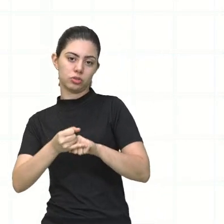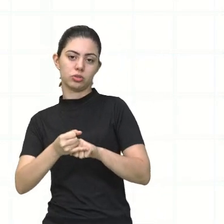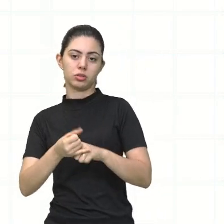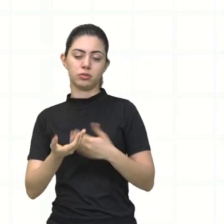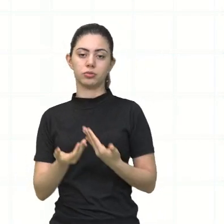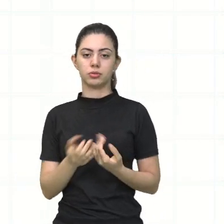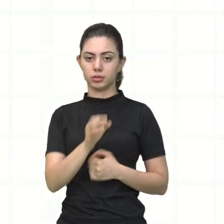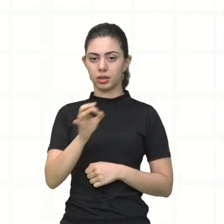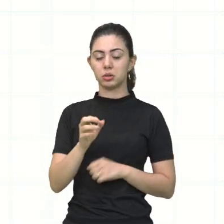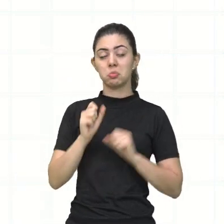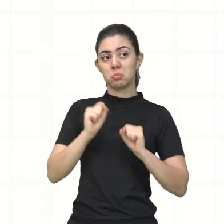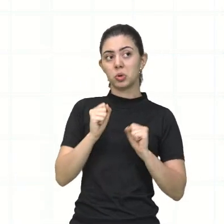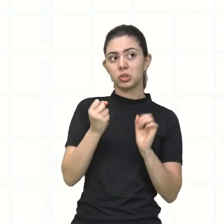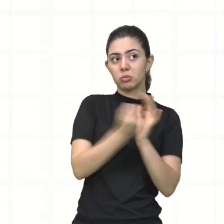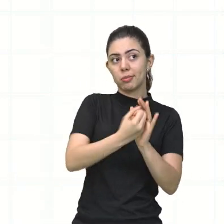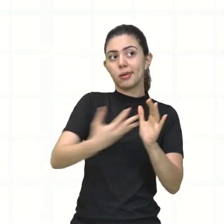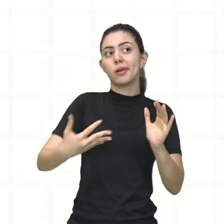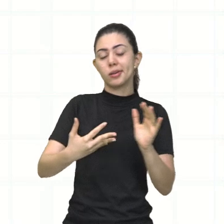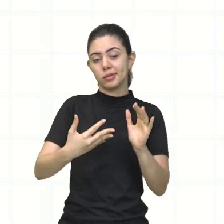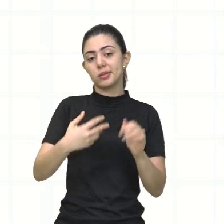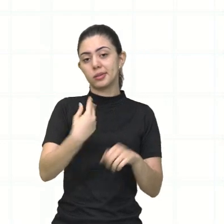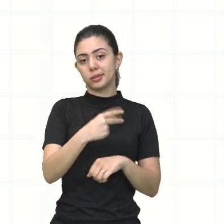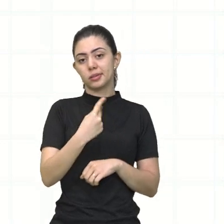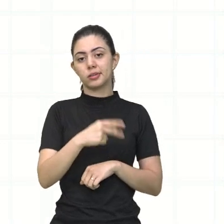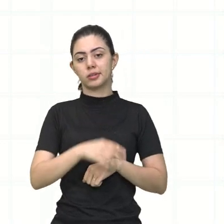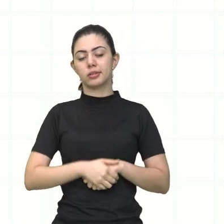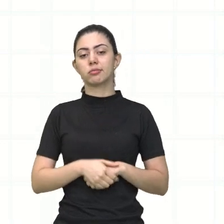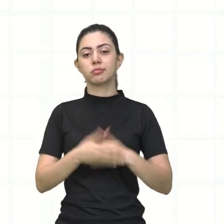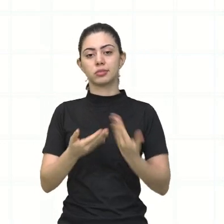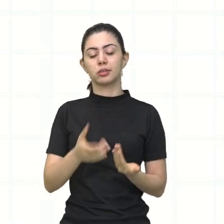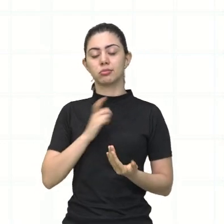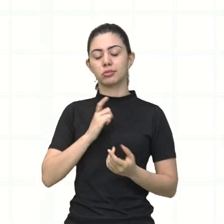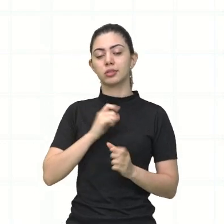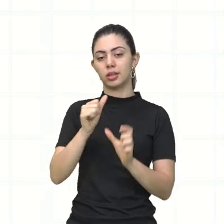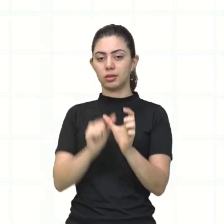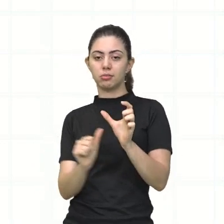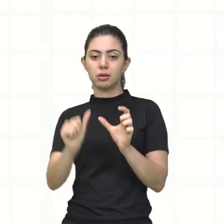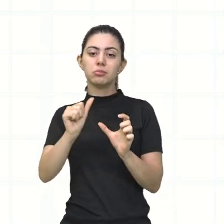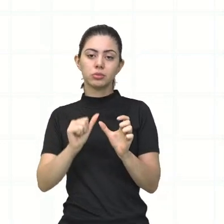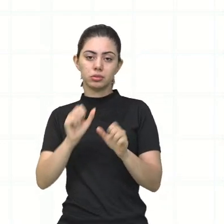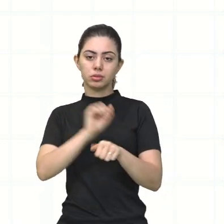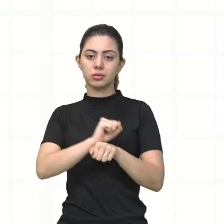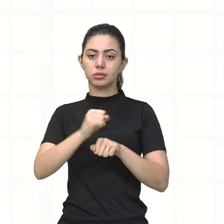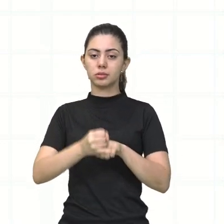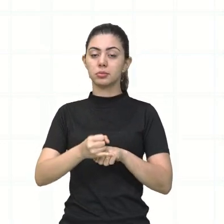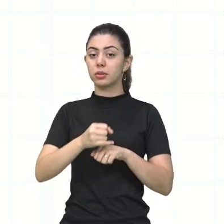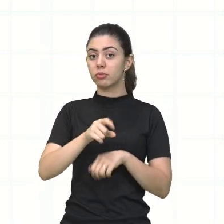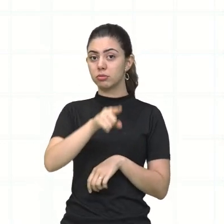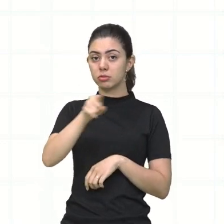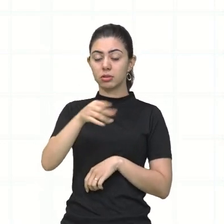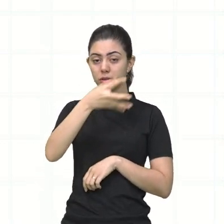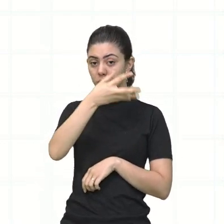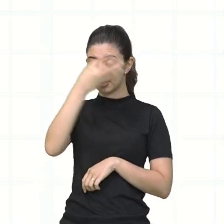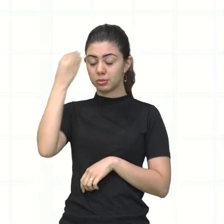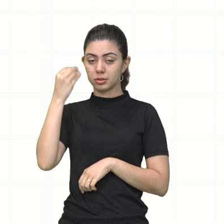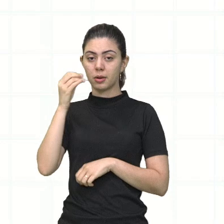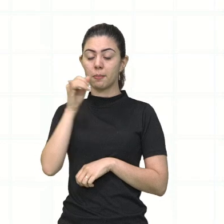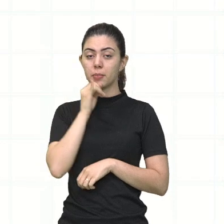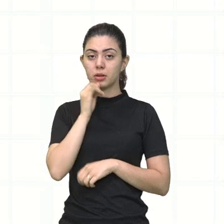desse substantivo, que pode ser uma qualidade, uma característica, e ela vai fazer o papel. Nunca esqueçam, ouvir